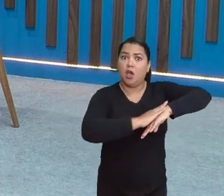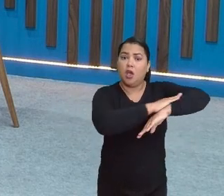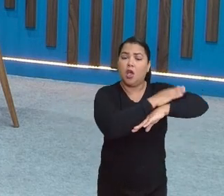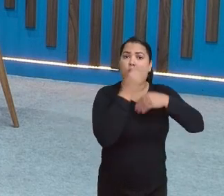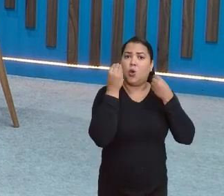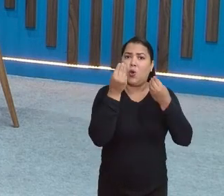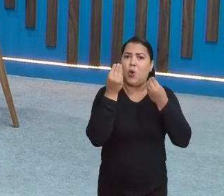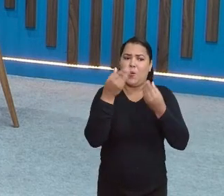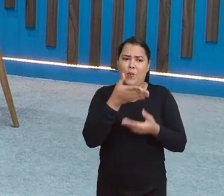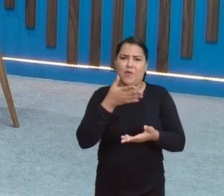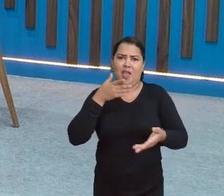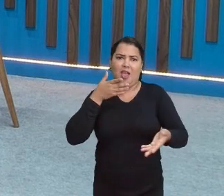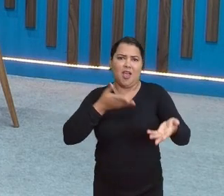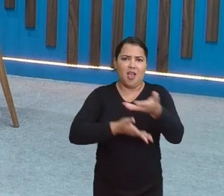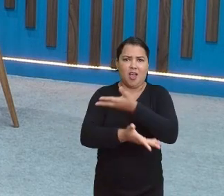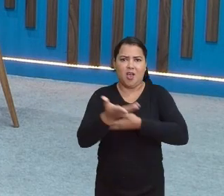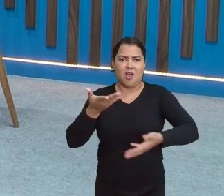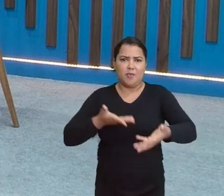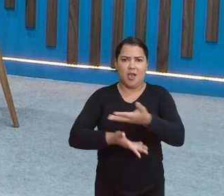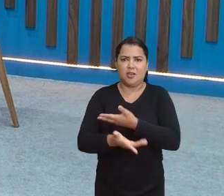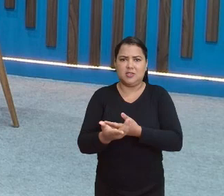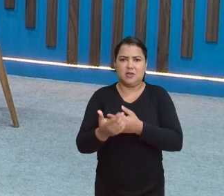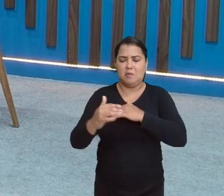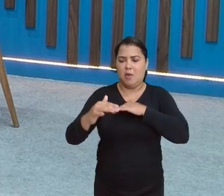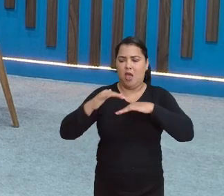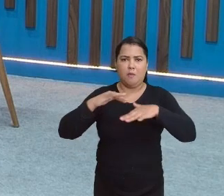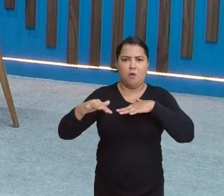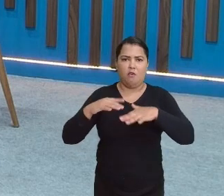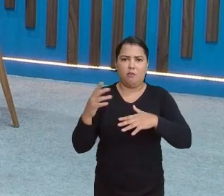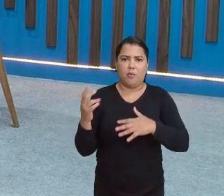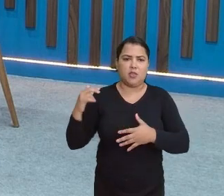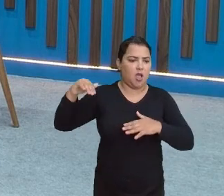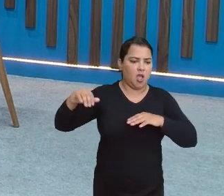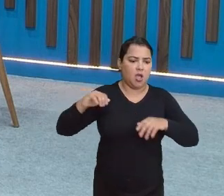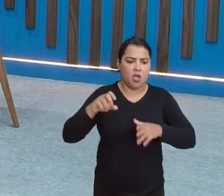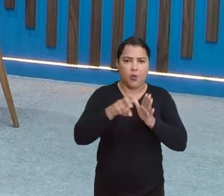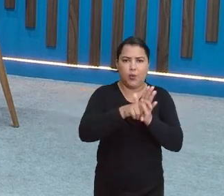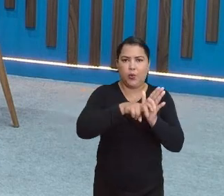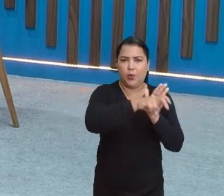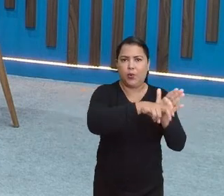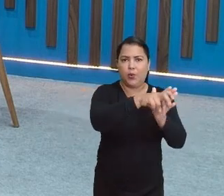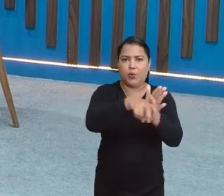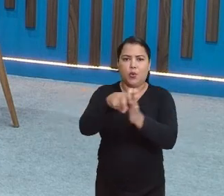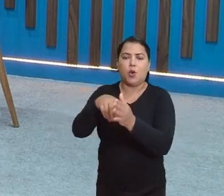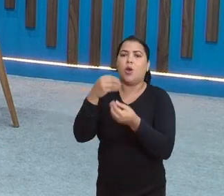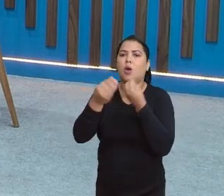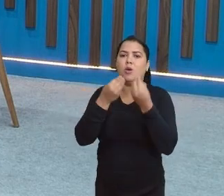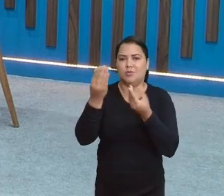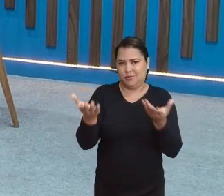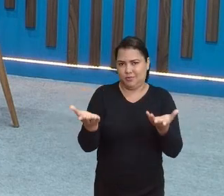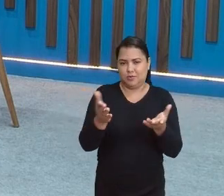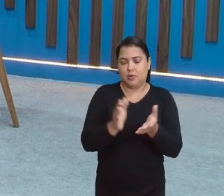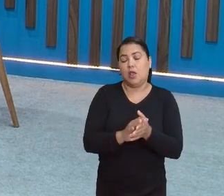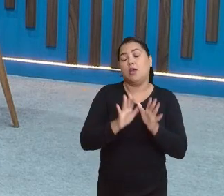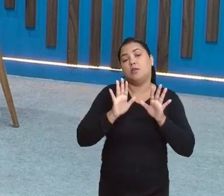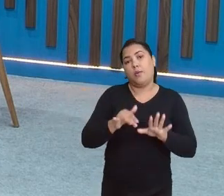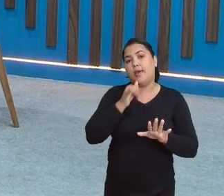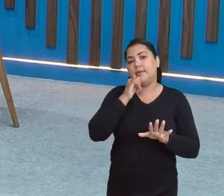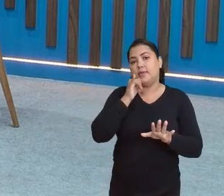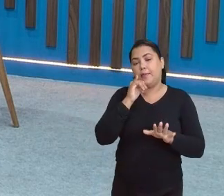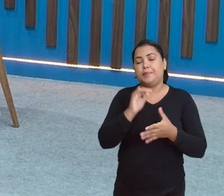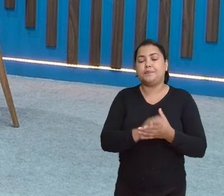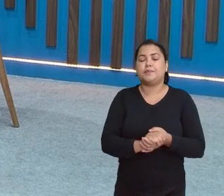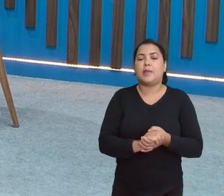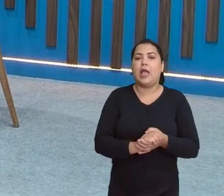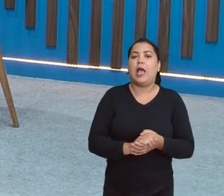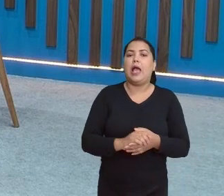Para esse portador de deficiência, né? As Parasolimpíadas que tá vindo aí é um exemplo de